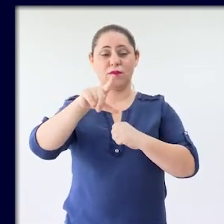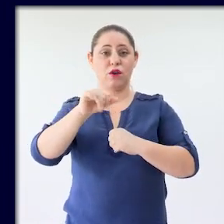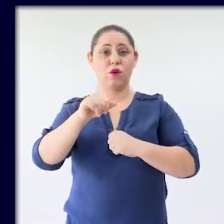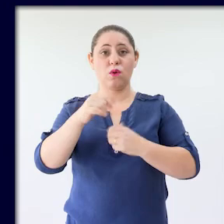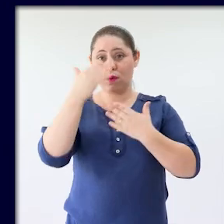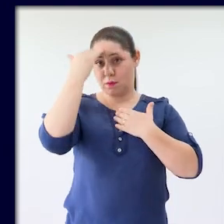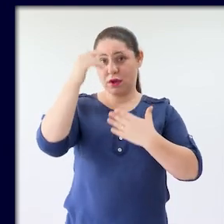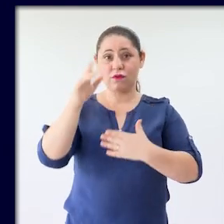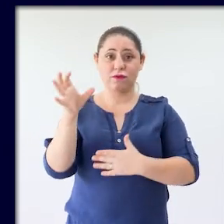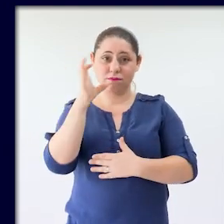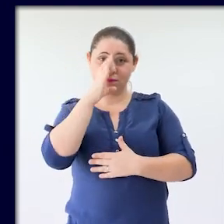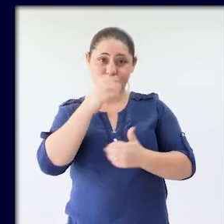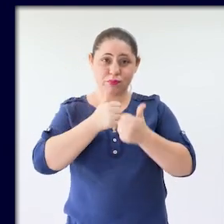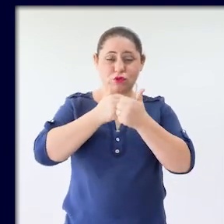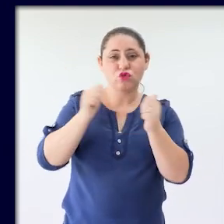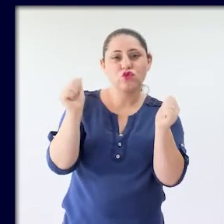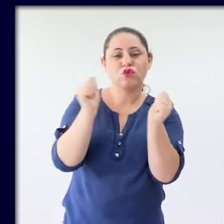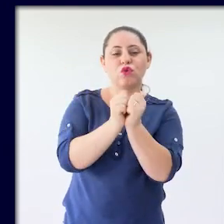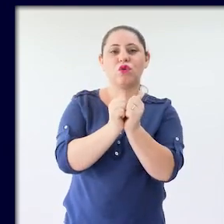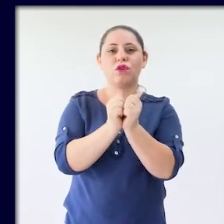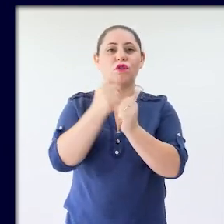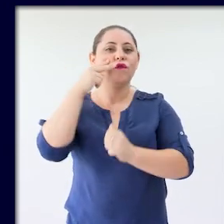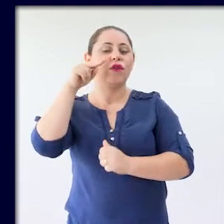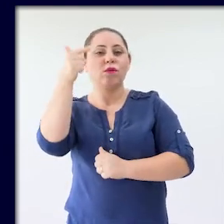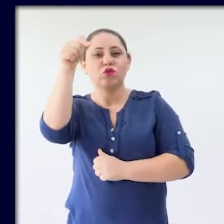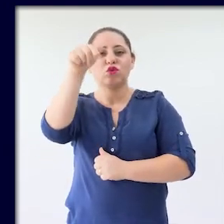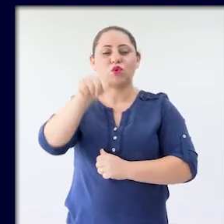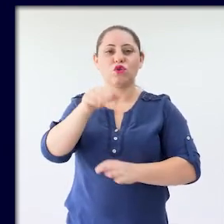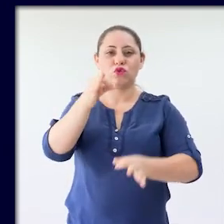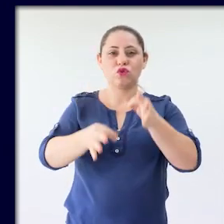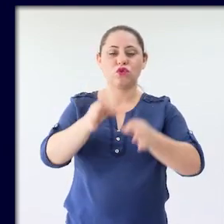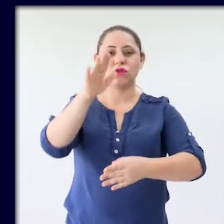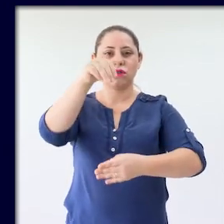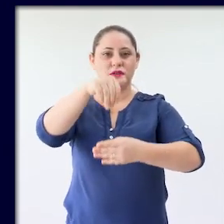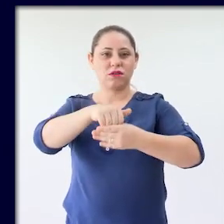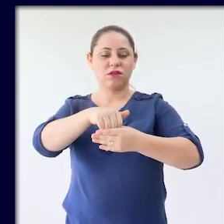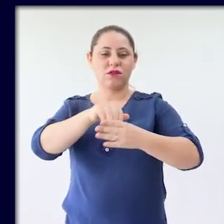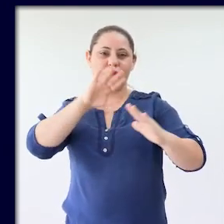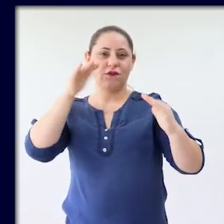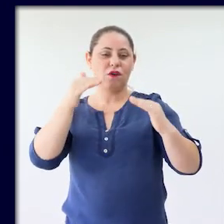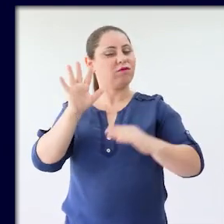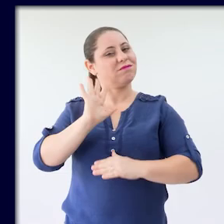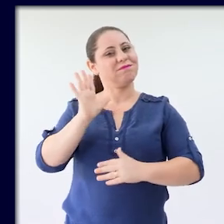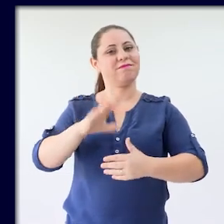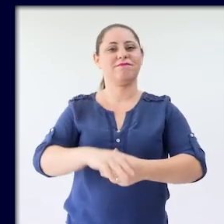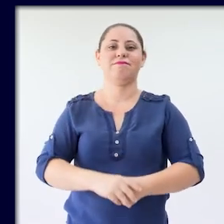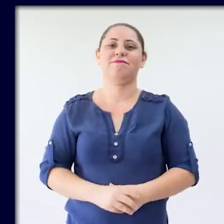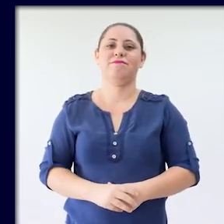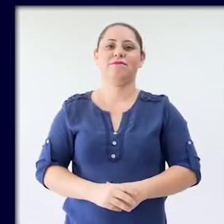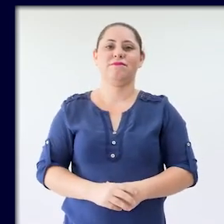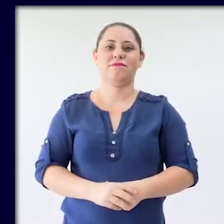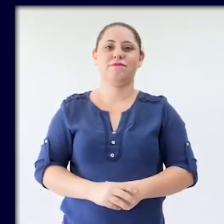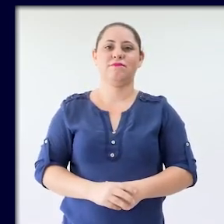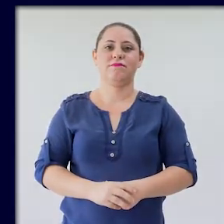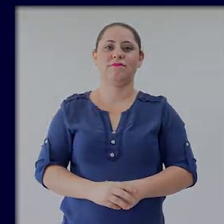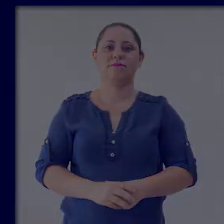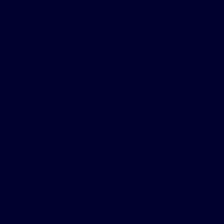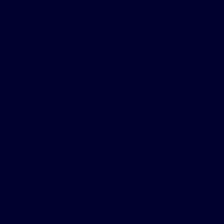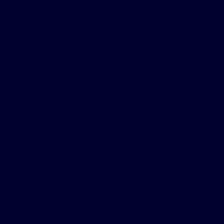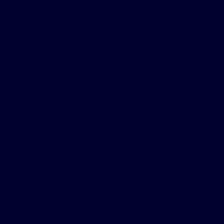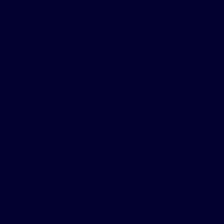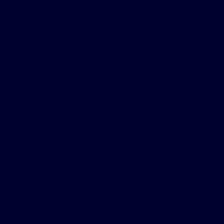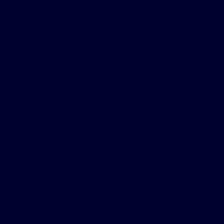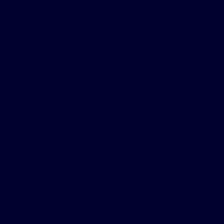Certo. Muito obrigado, Dr. Paulo. E muito obrigado a você que esteve conosco mais uma vez. Nós nos vemos na próxima edição do Justiça Eleitoral em Foco. Até mais.